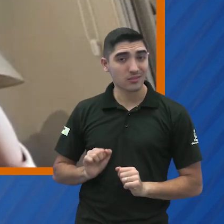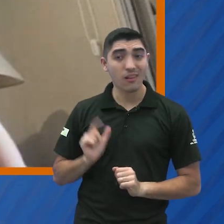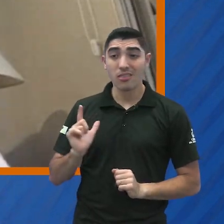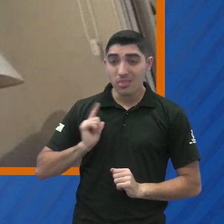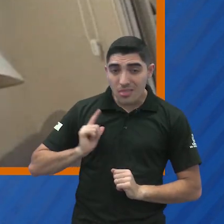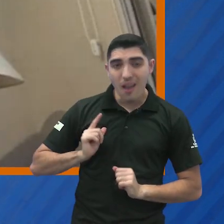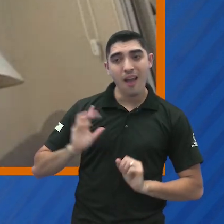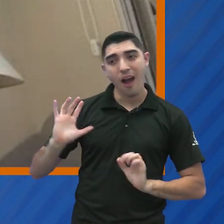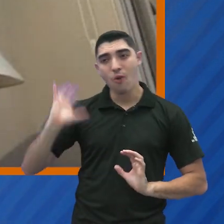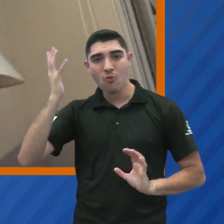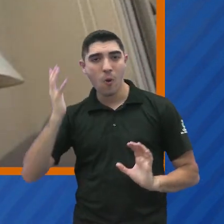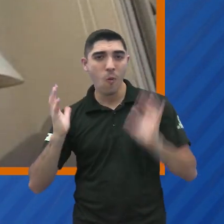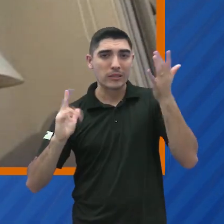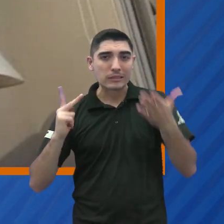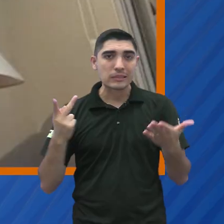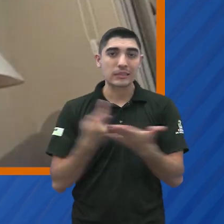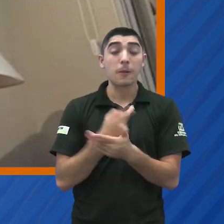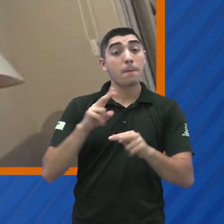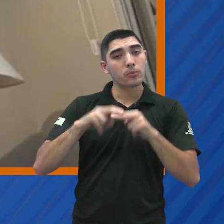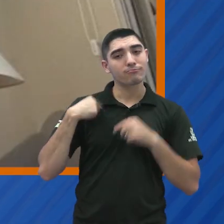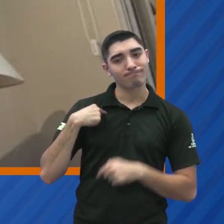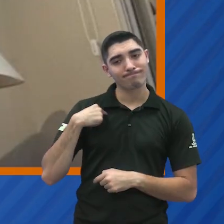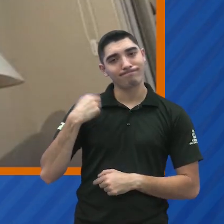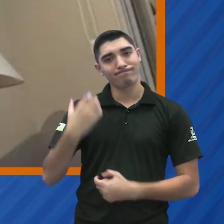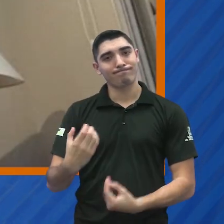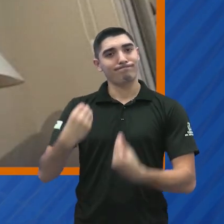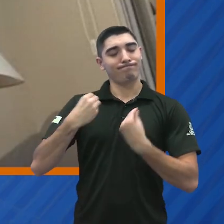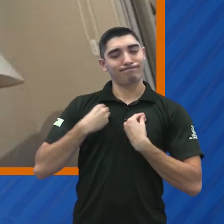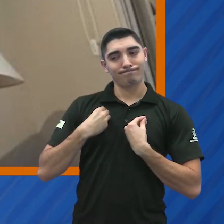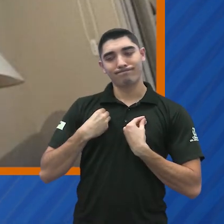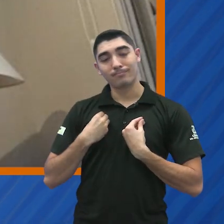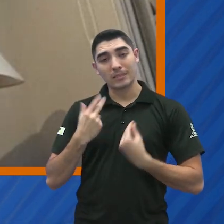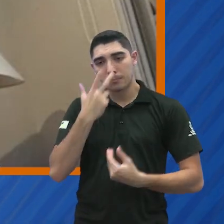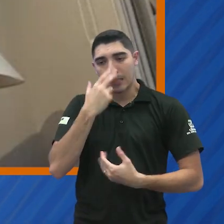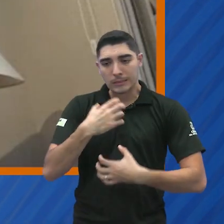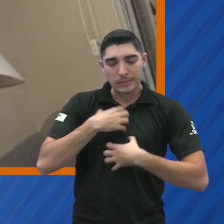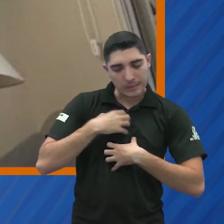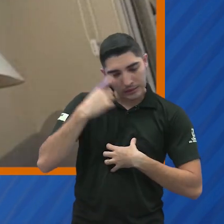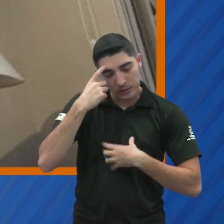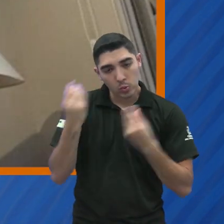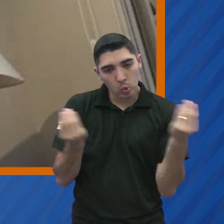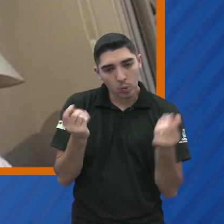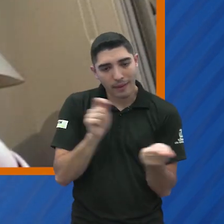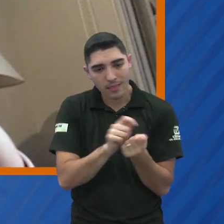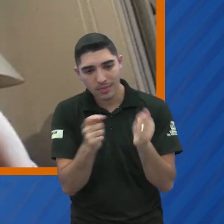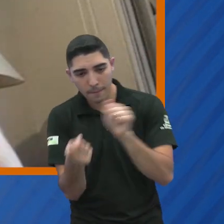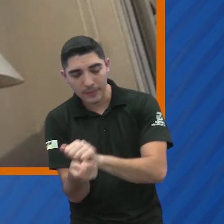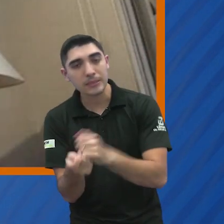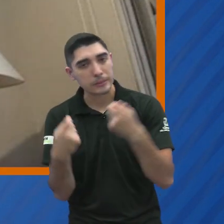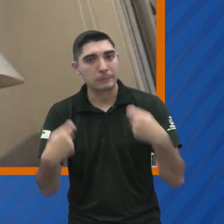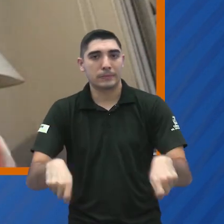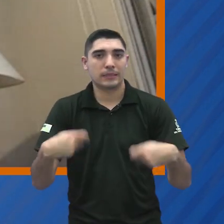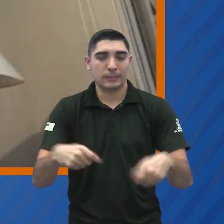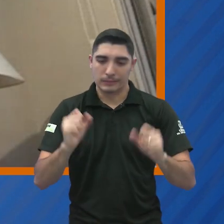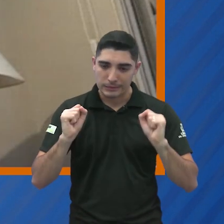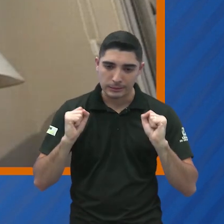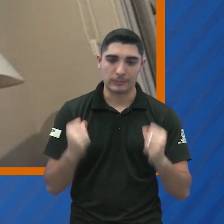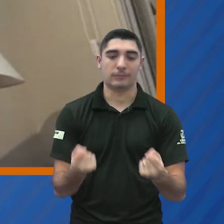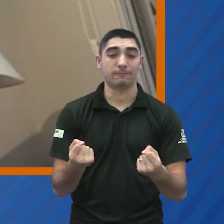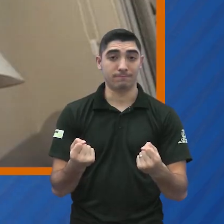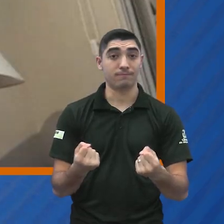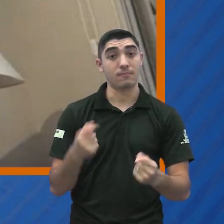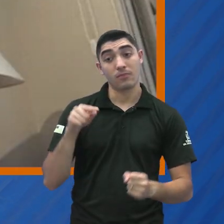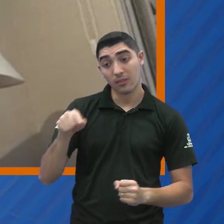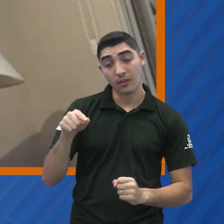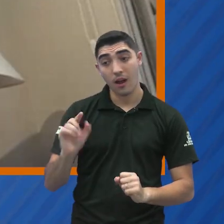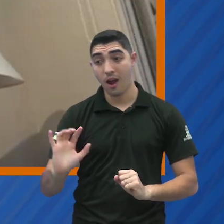coisas diferenciadas faz com que a gente também se permita ter essa resiliência, essa adaptabilidade que é necessária,